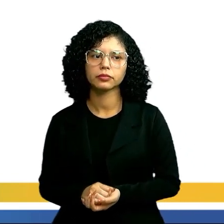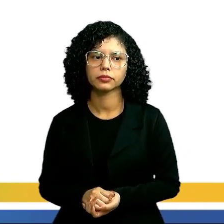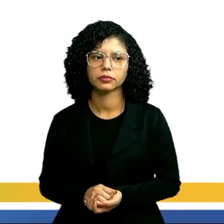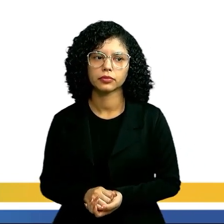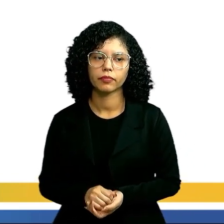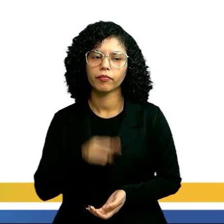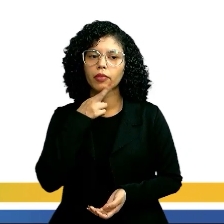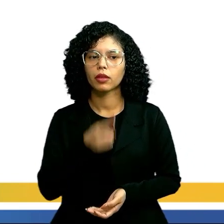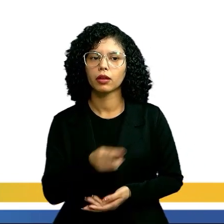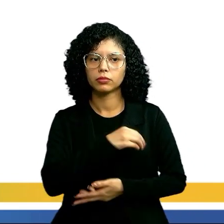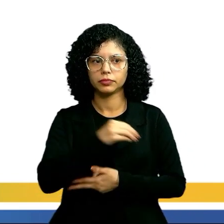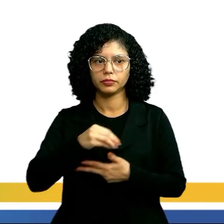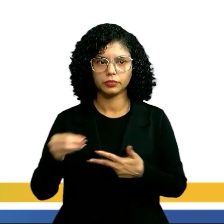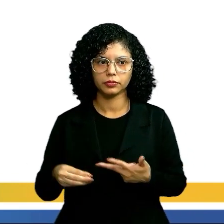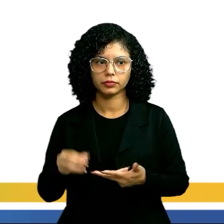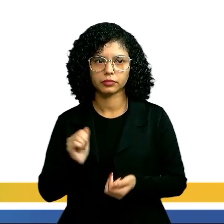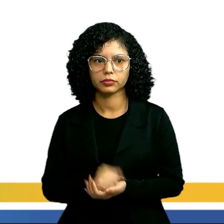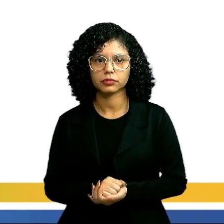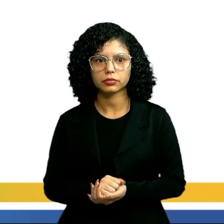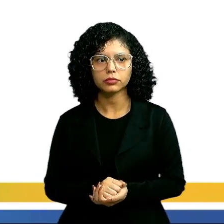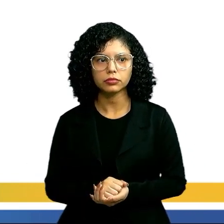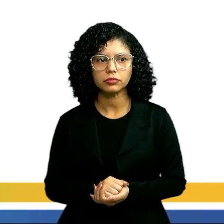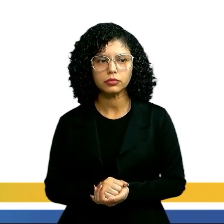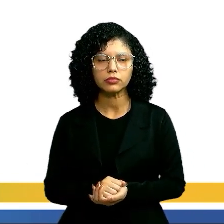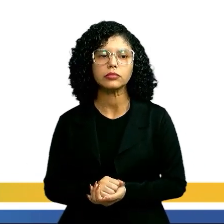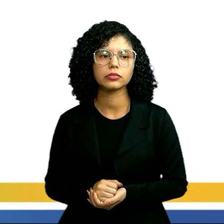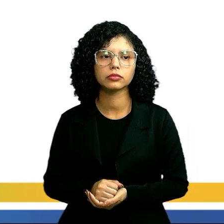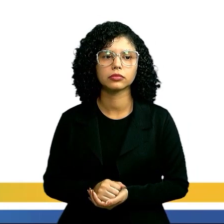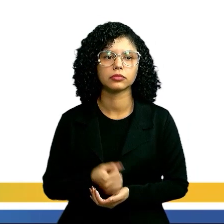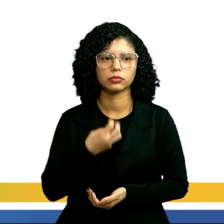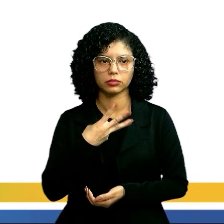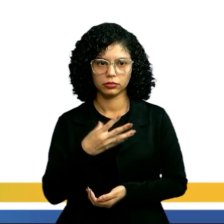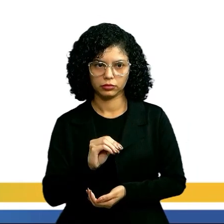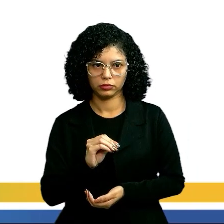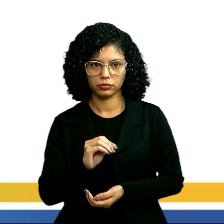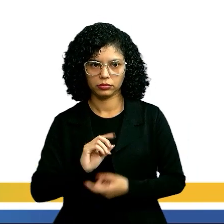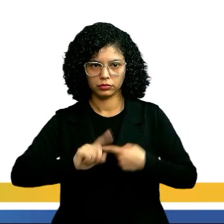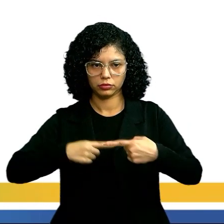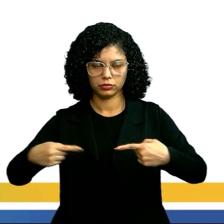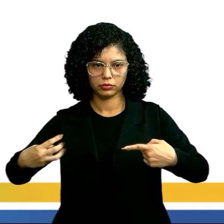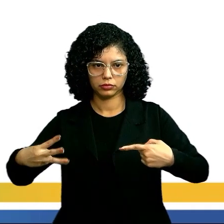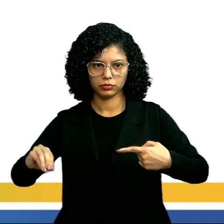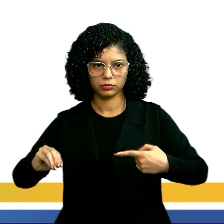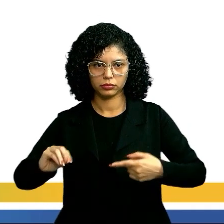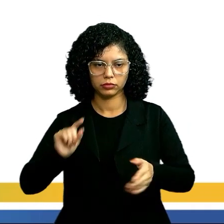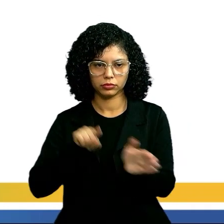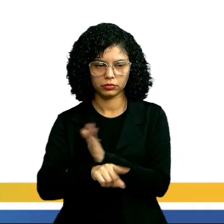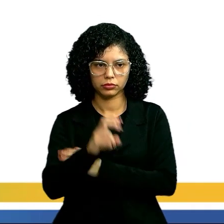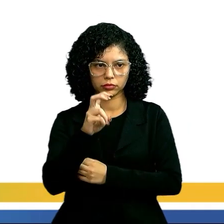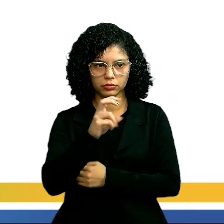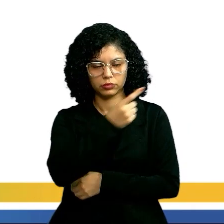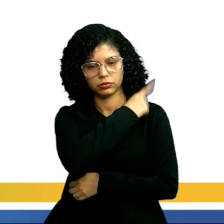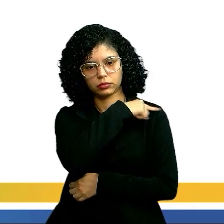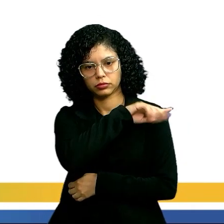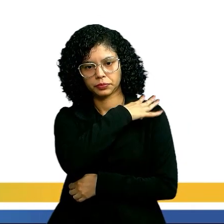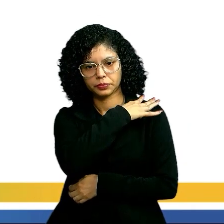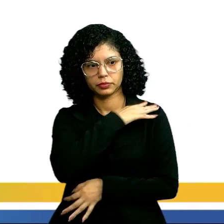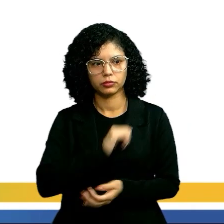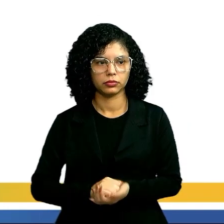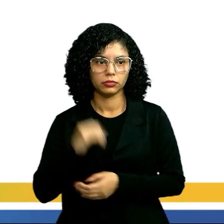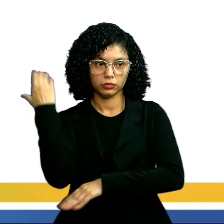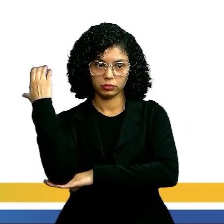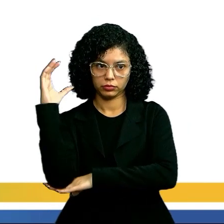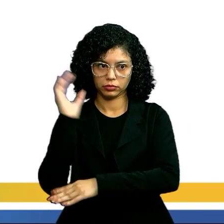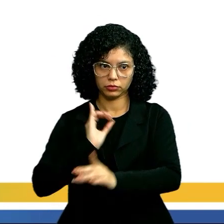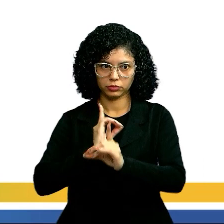Questão resolve Enem, a prova Enem, desculpa, página 30, questão 5. Diz assim, ó.